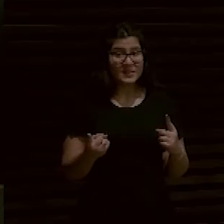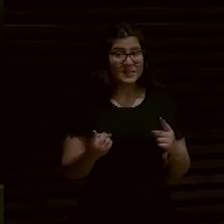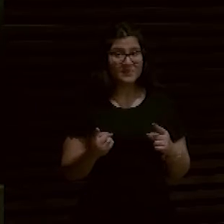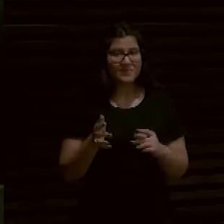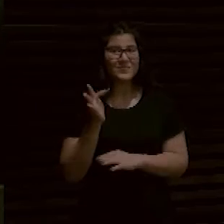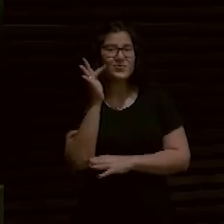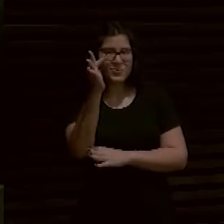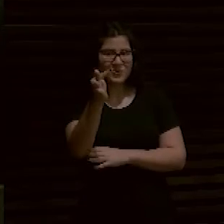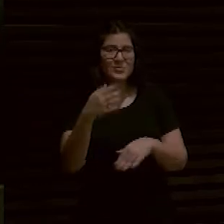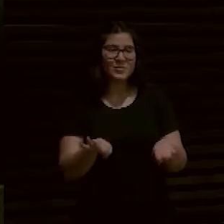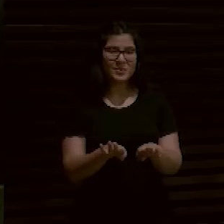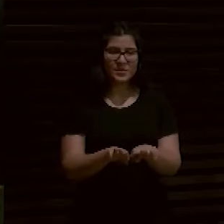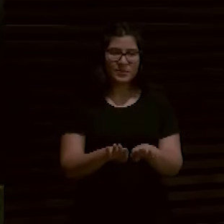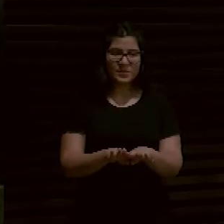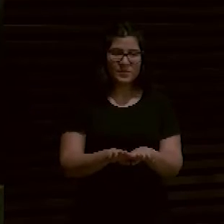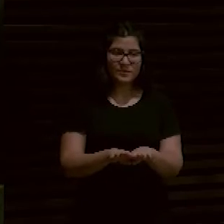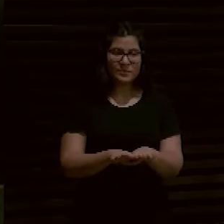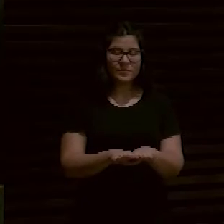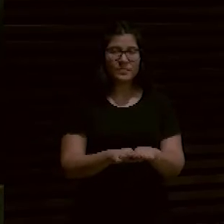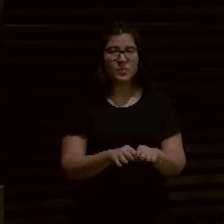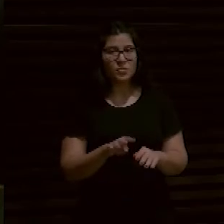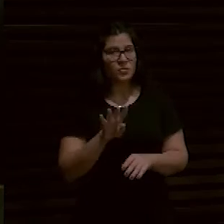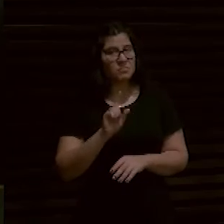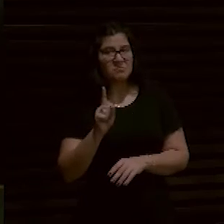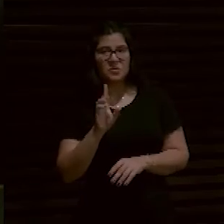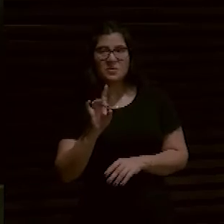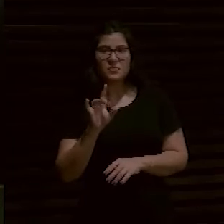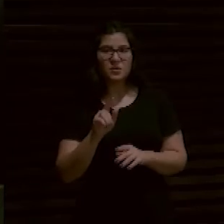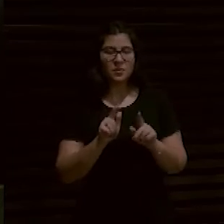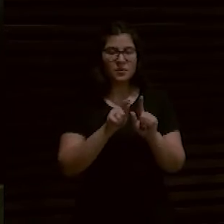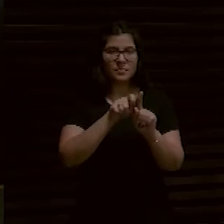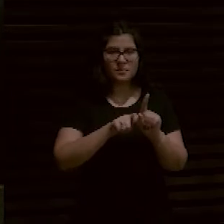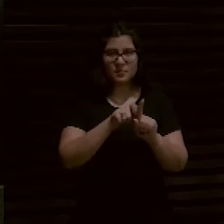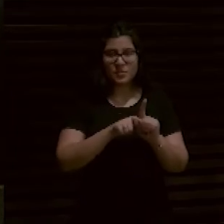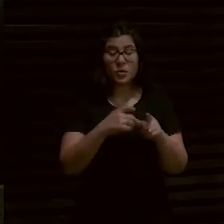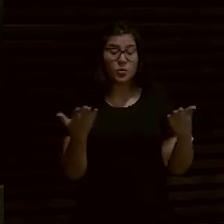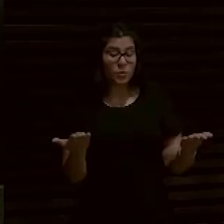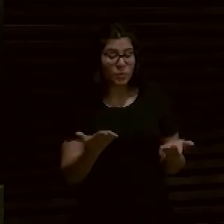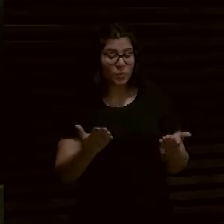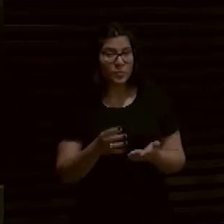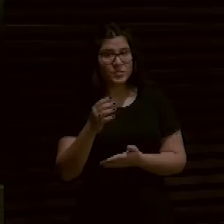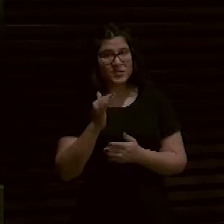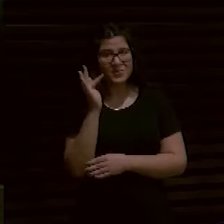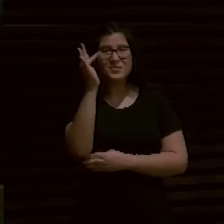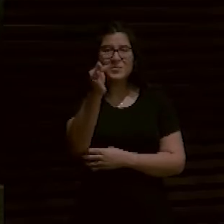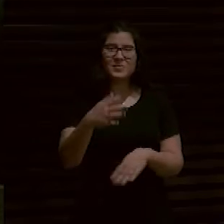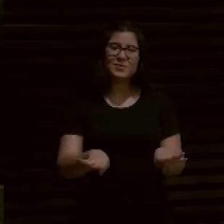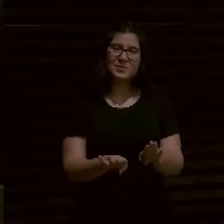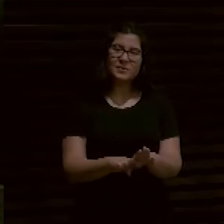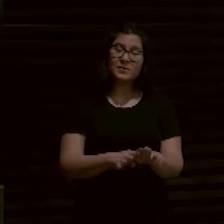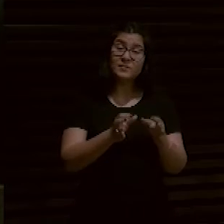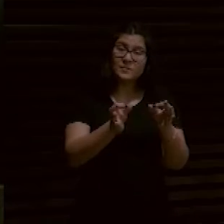além, desconhece calendários, ecoa para o hoje e para o amanhã. Por